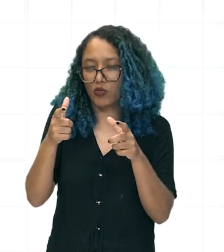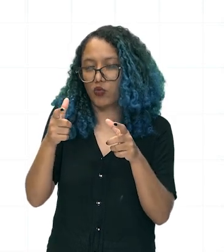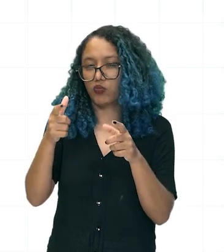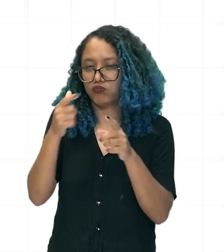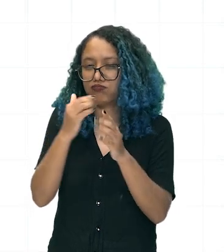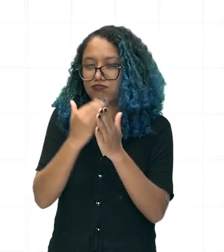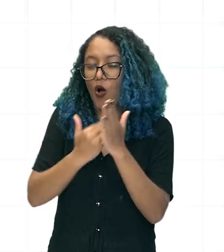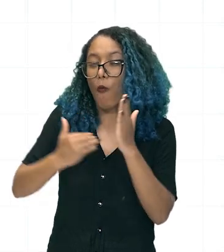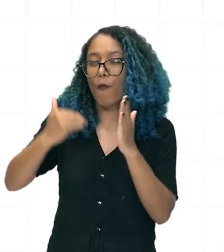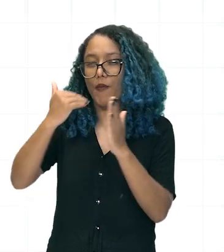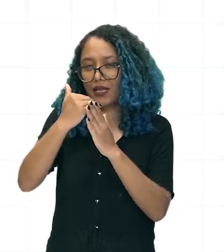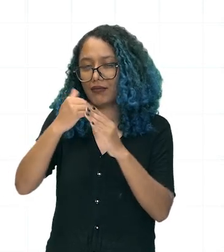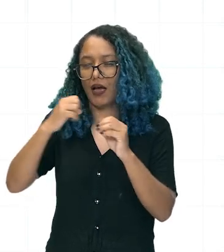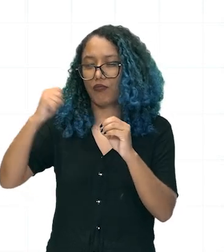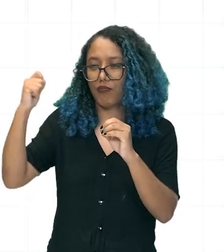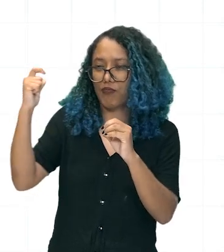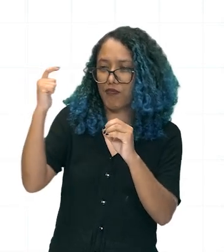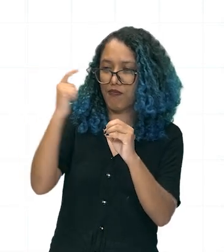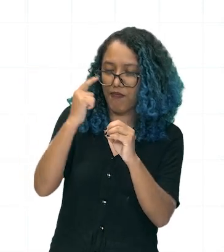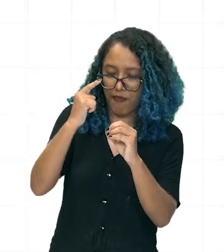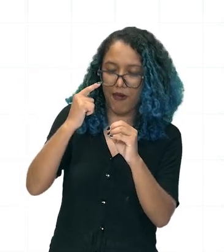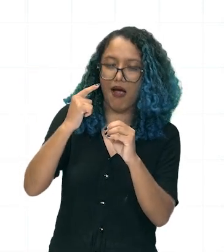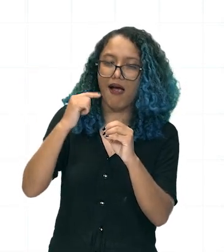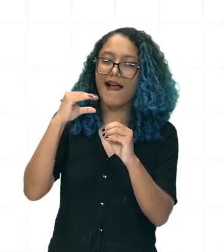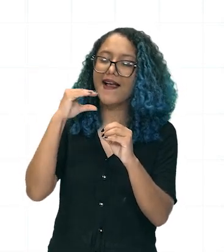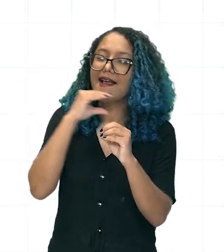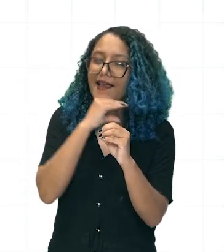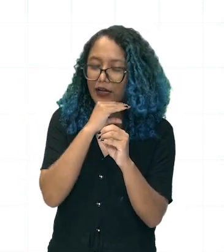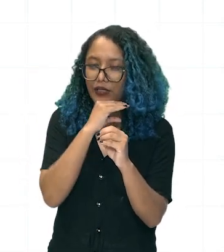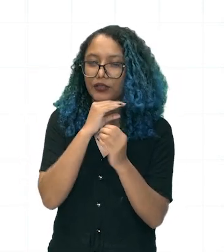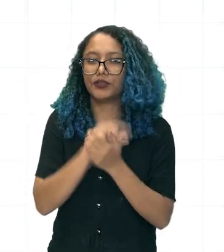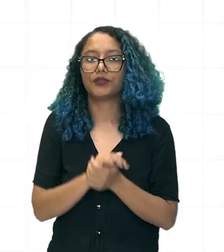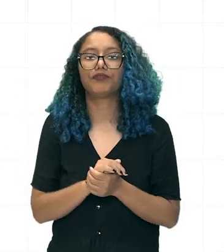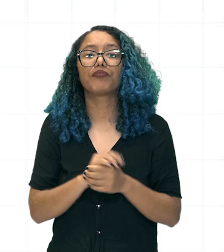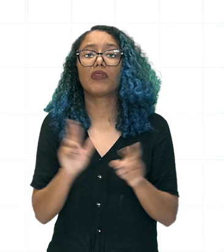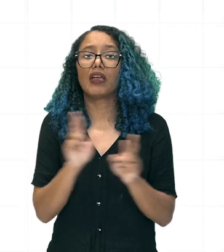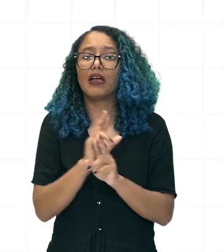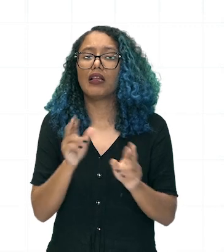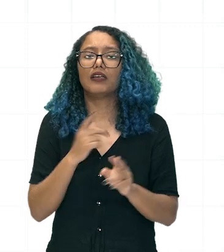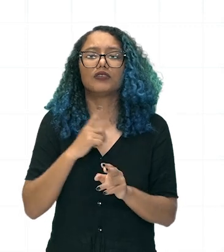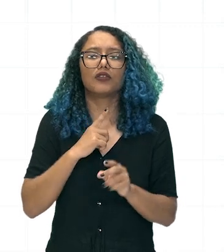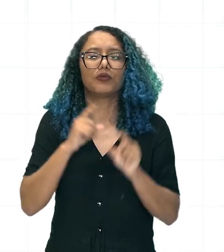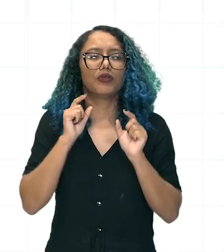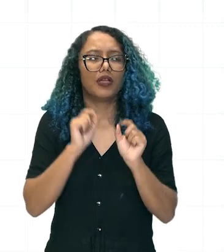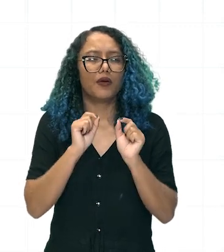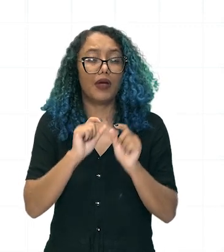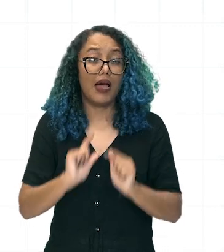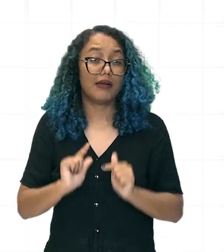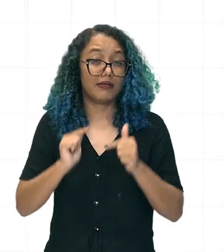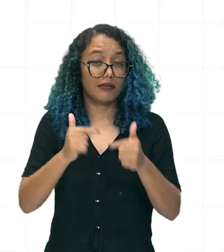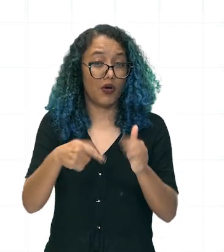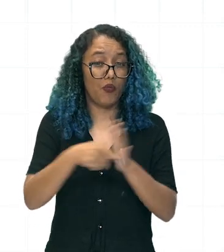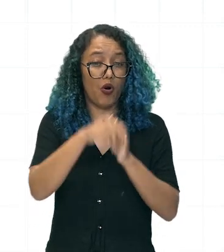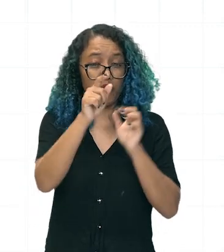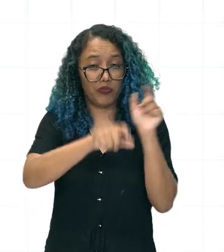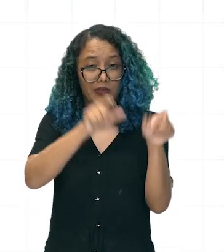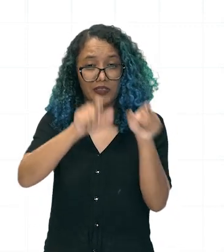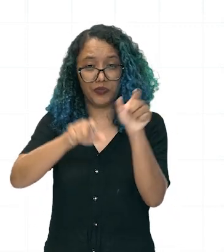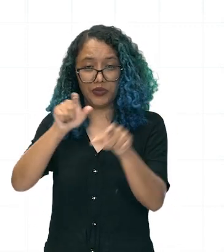está muito relacionado a ação do ser humano que, ao longo dos